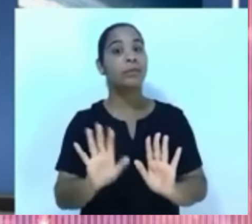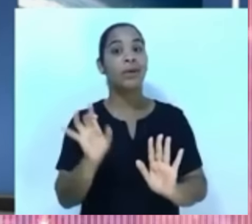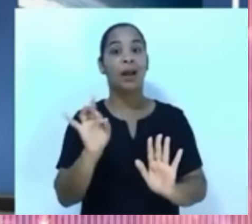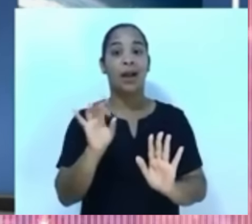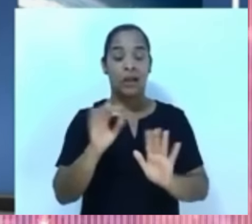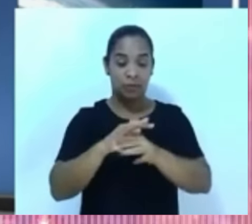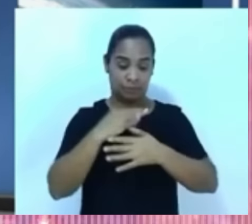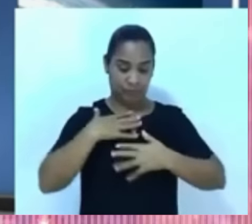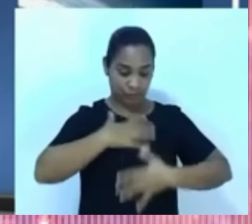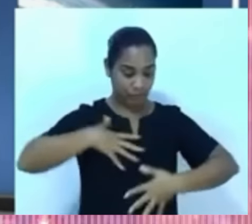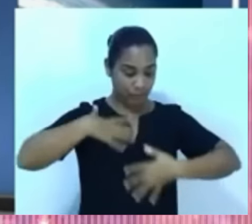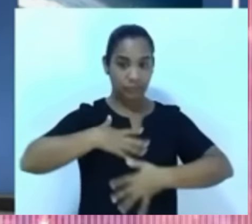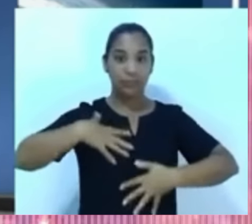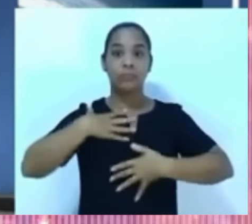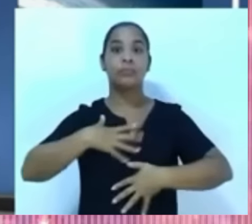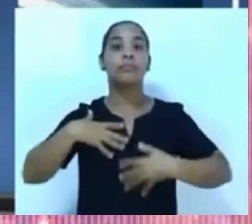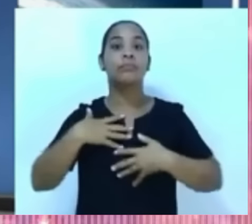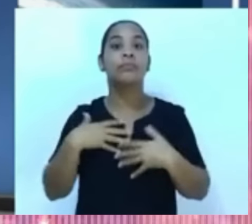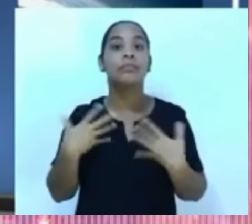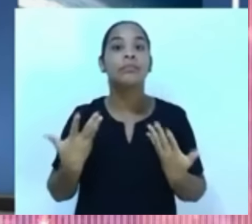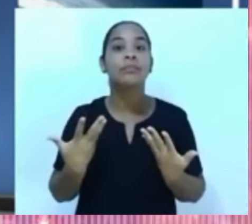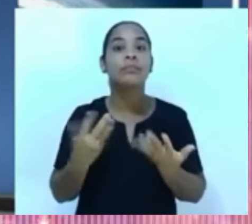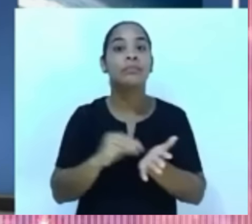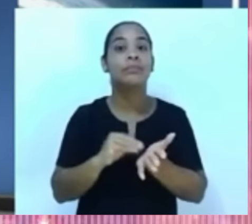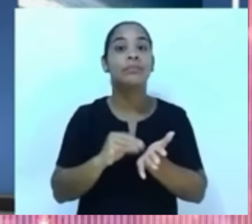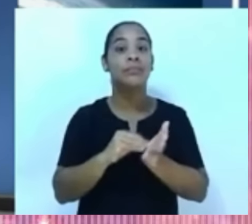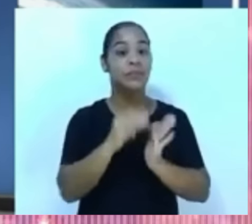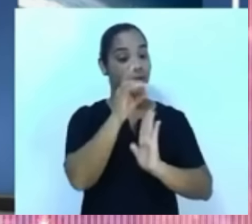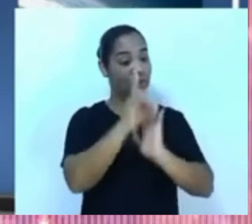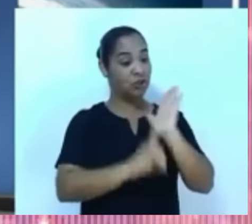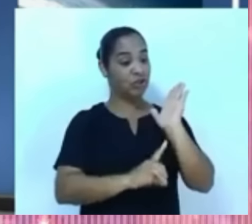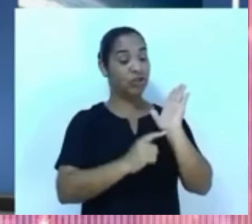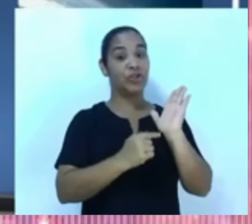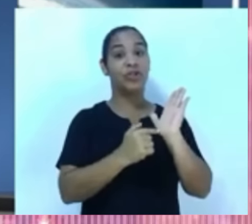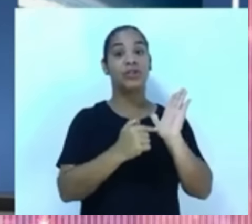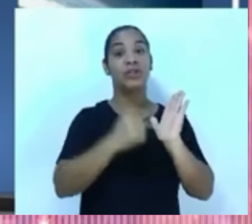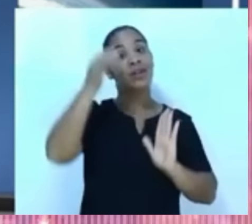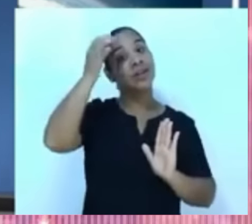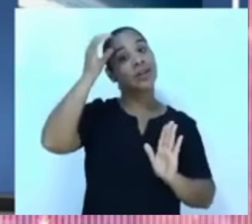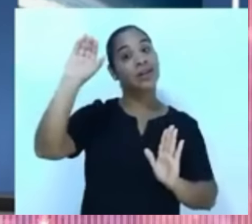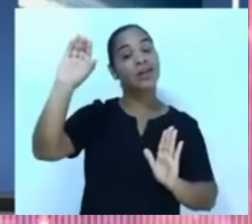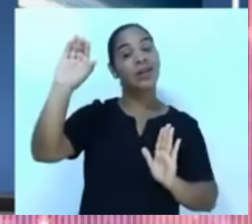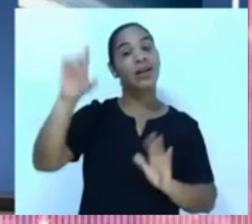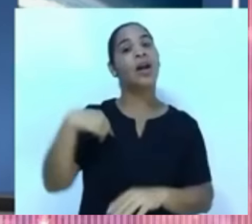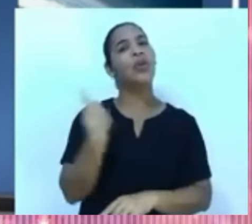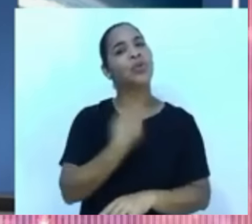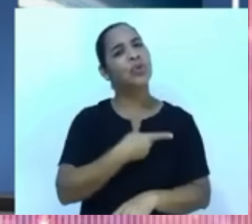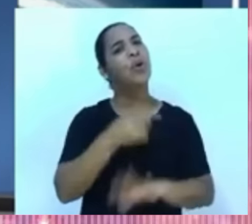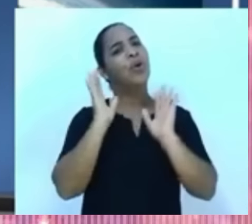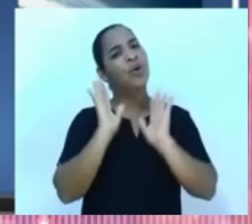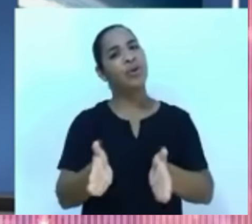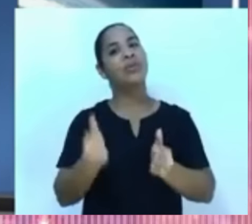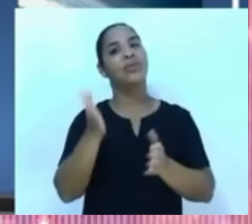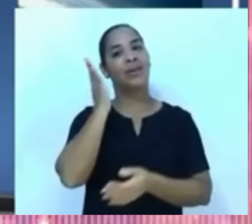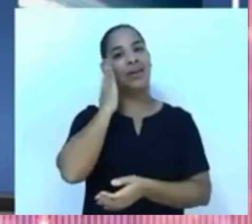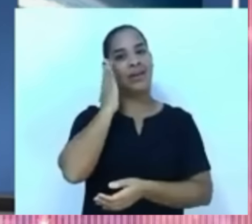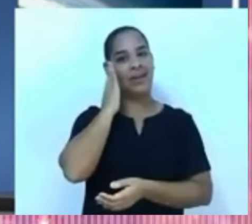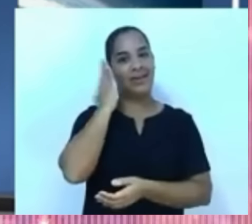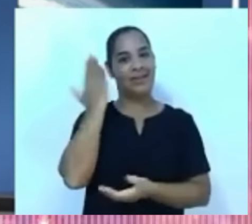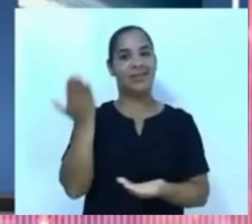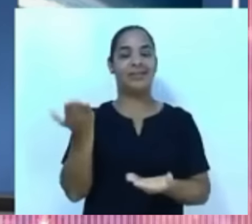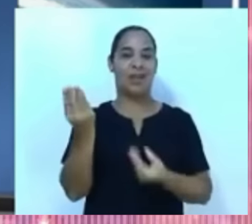higiene ele não tem esse direito no momento de Cultura Porque nós já ultrapassamos e sabemos